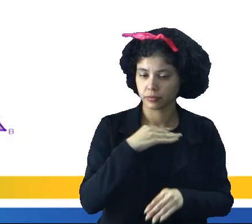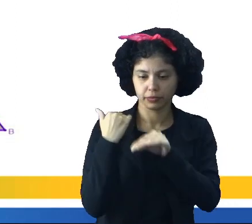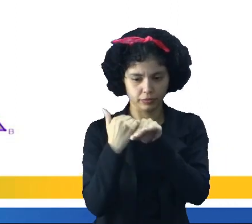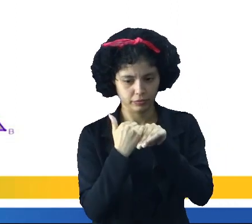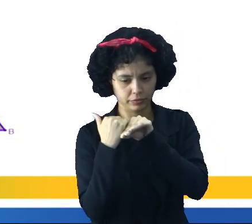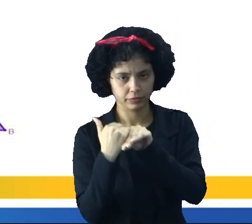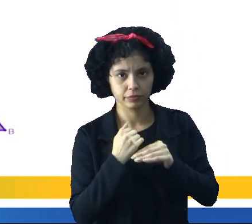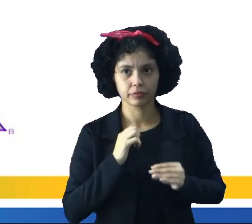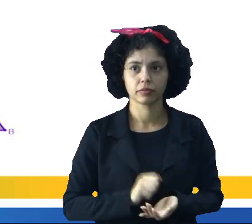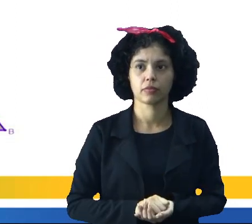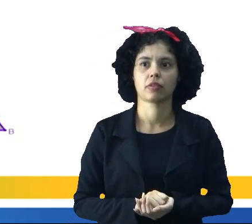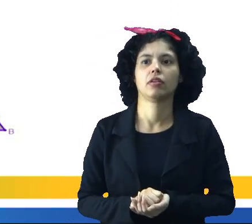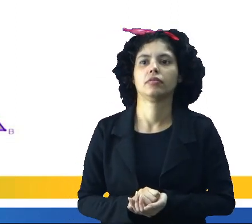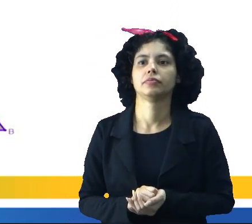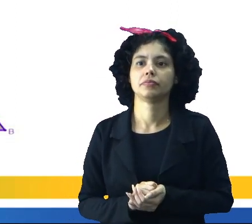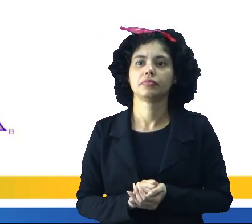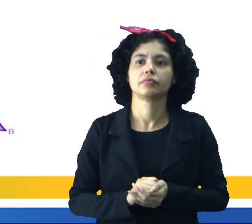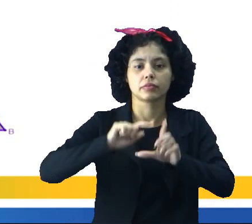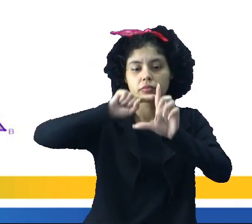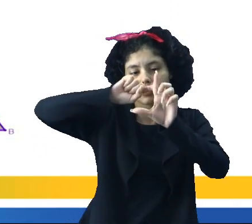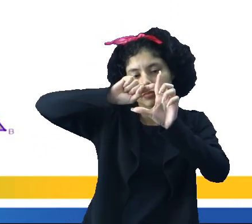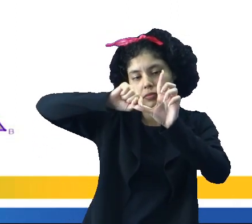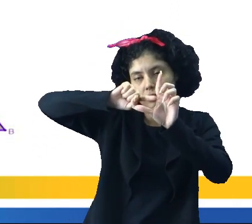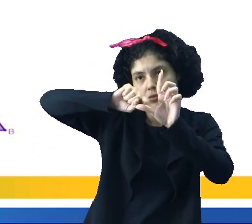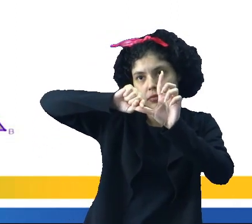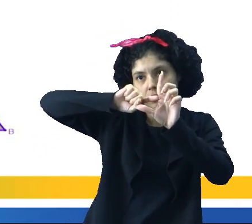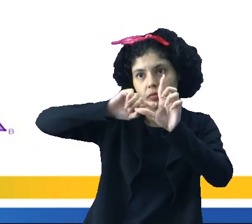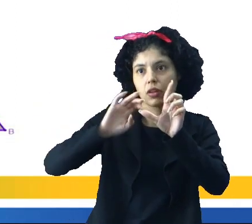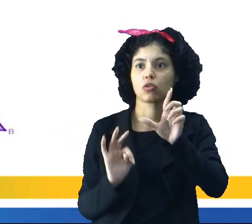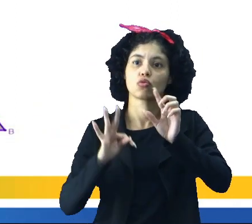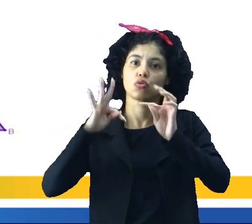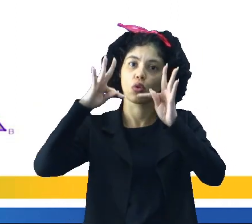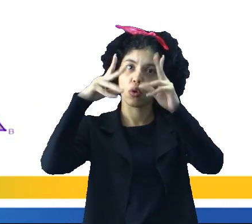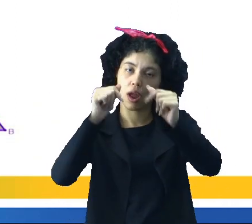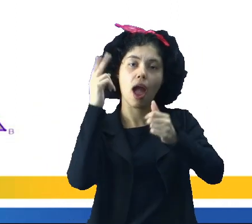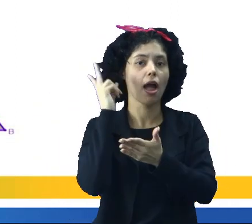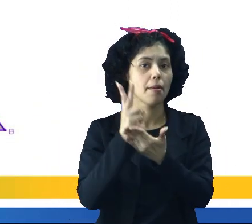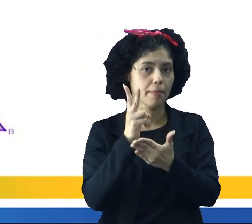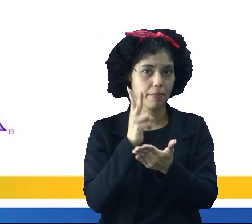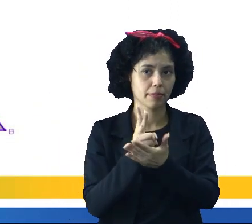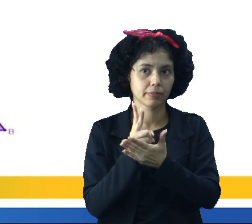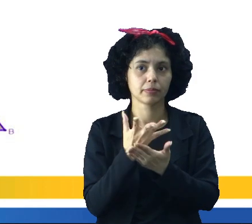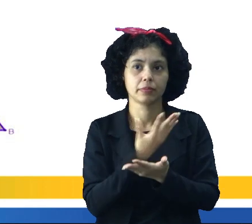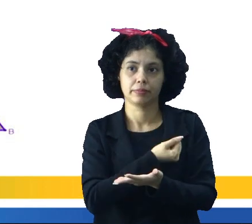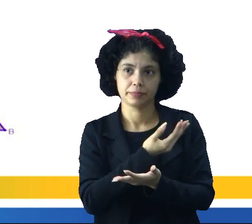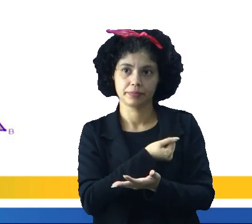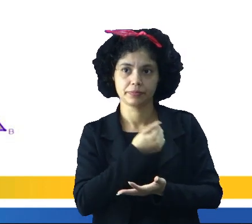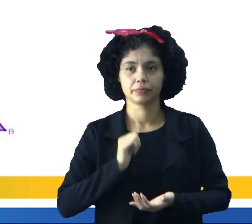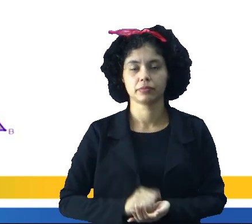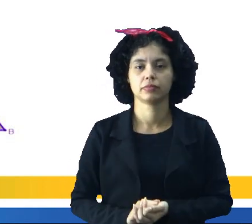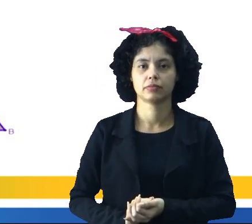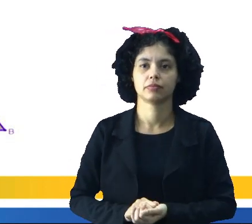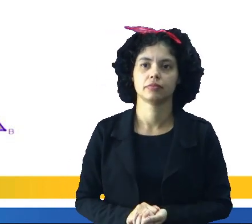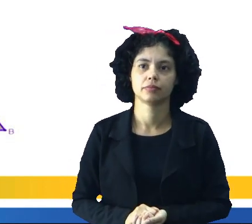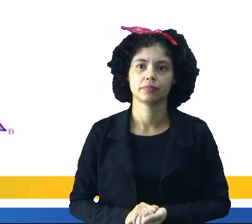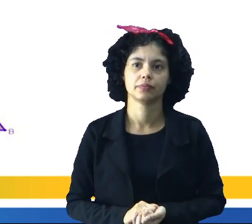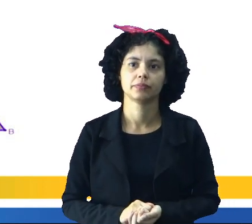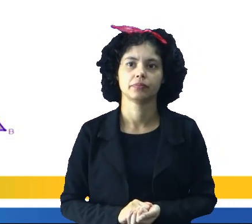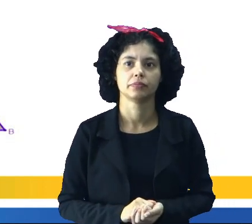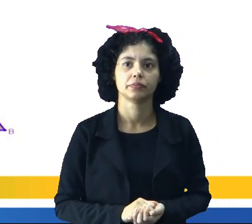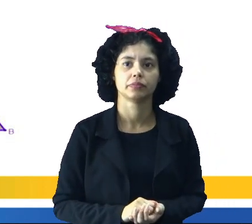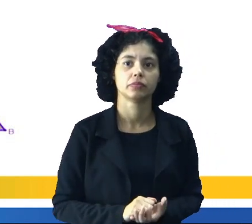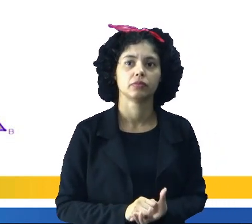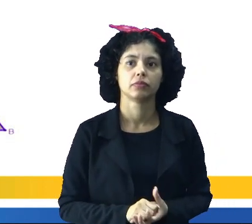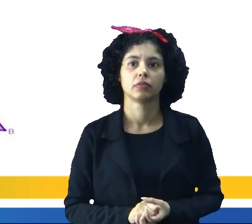lados iguais, então os ângulos todos têm a mesma medida, certo? Então, vamos continuar